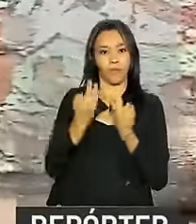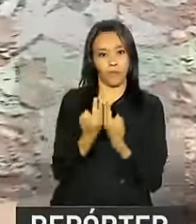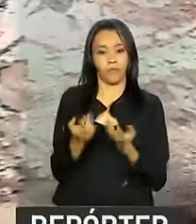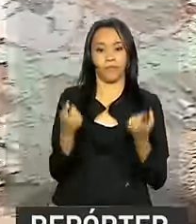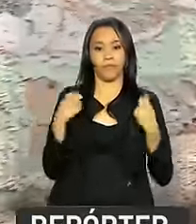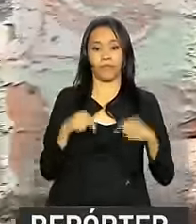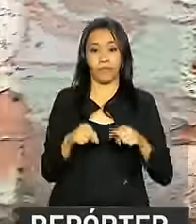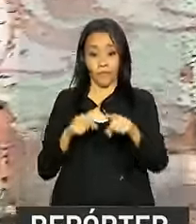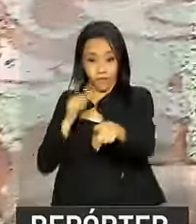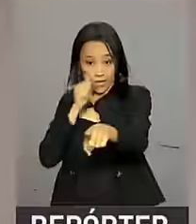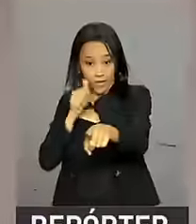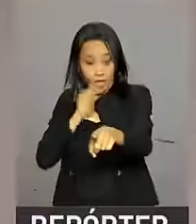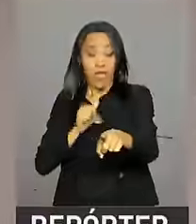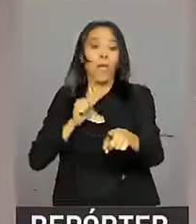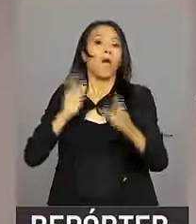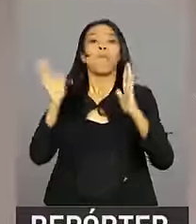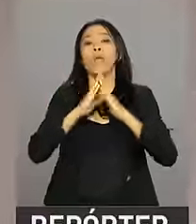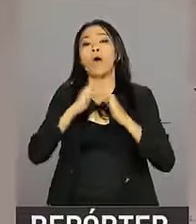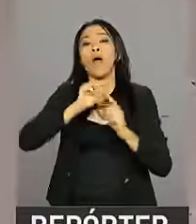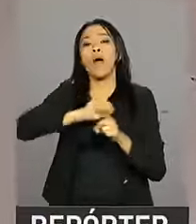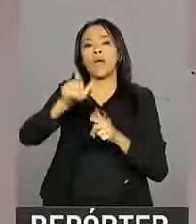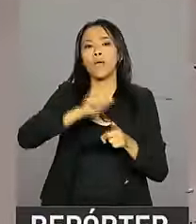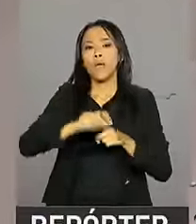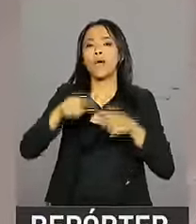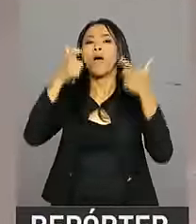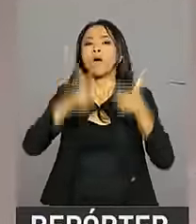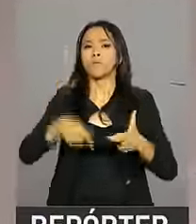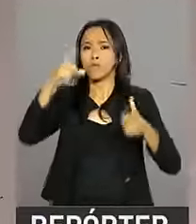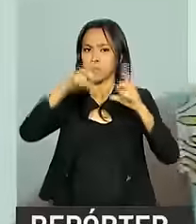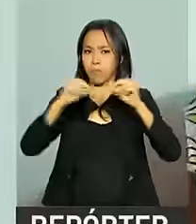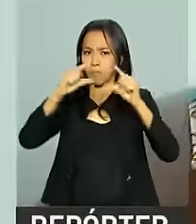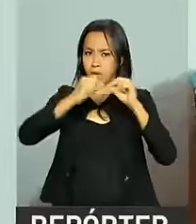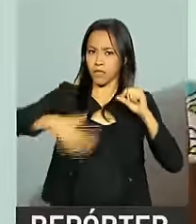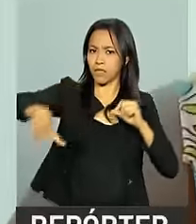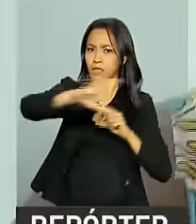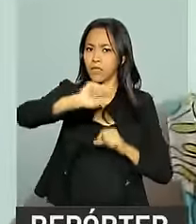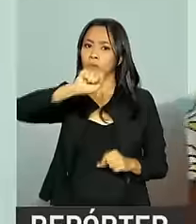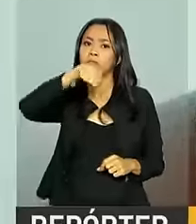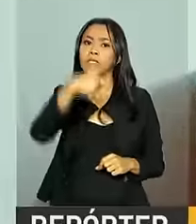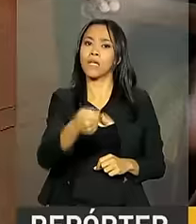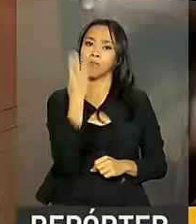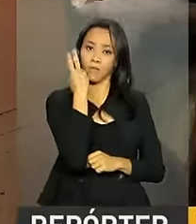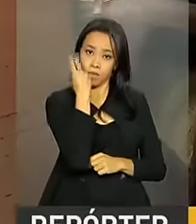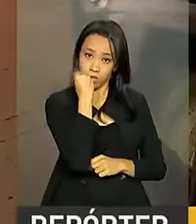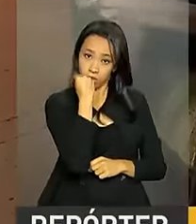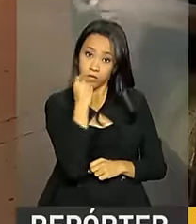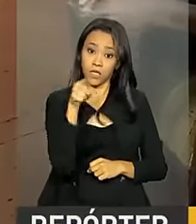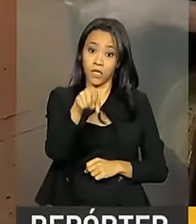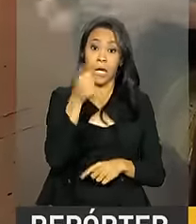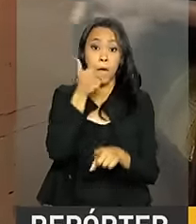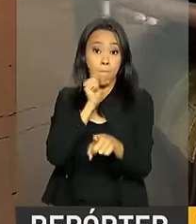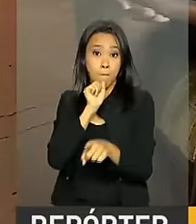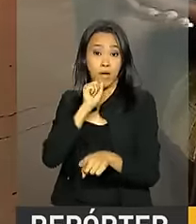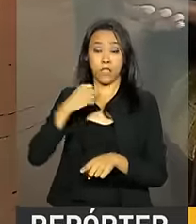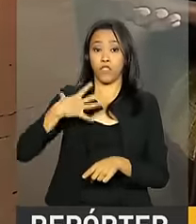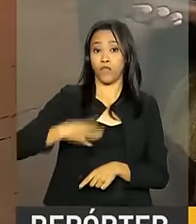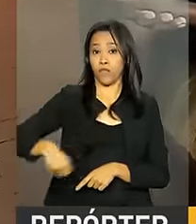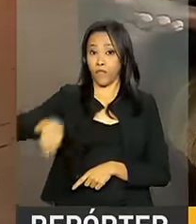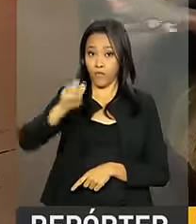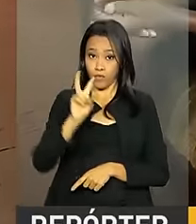Annalise mora de aluguel em Taguatinga, região administrativa do Distrito Federal. Mãe de três filhos pequenos, ela